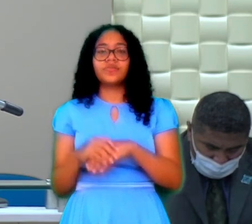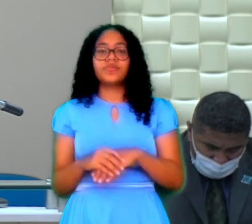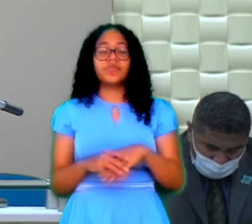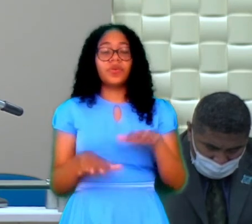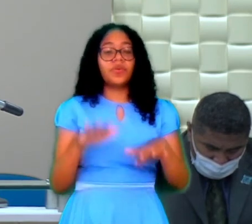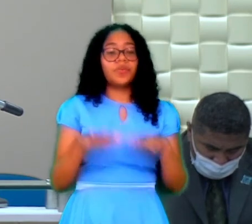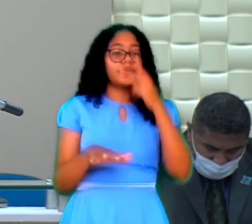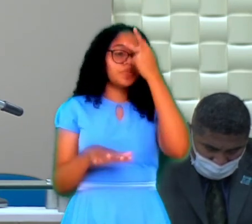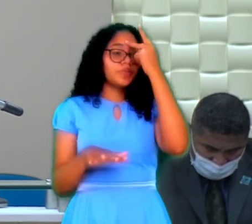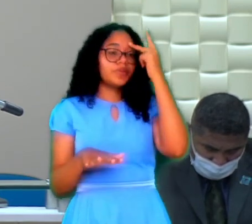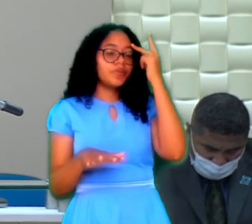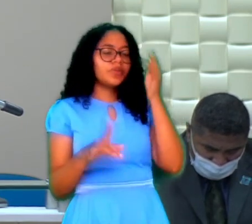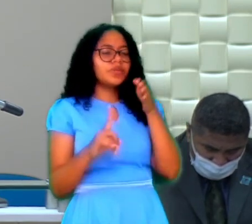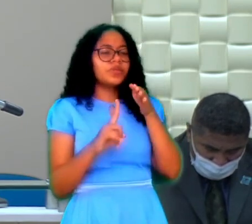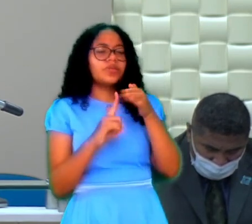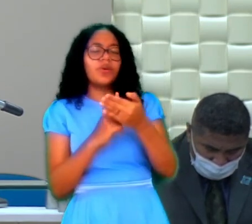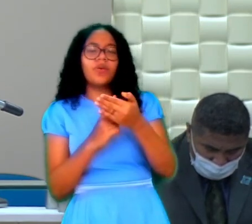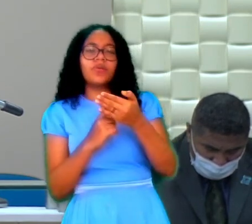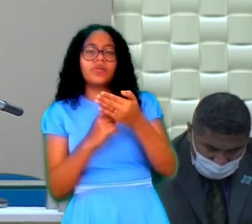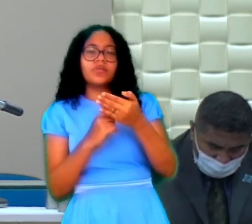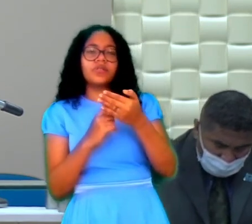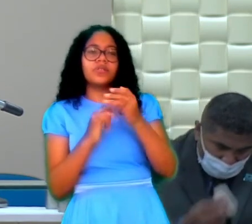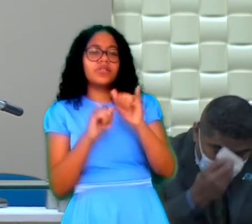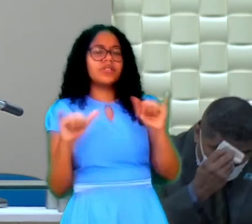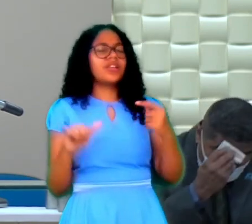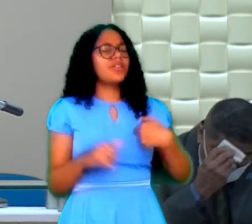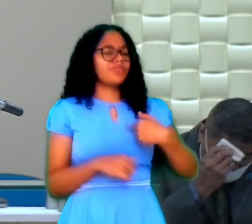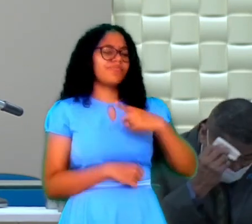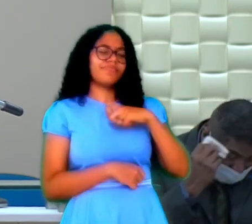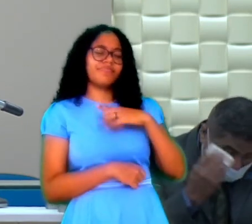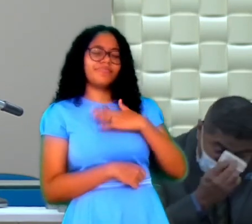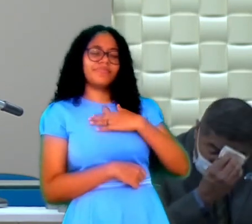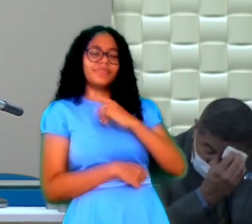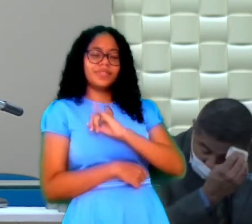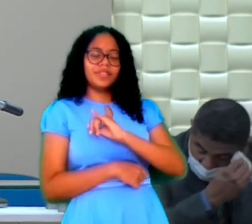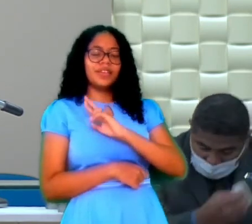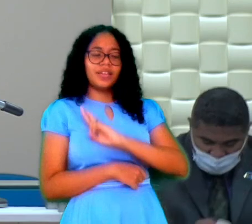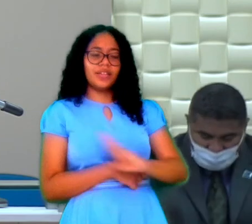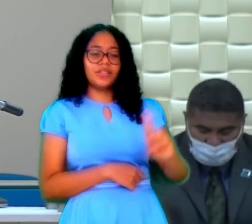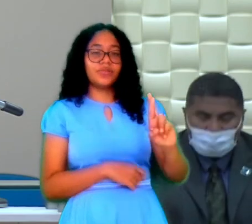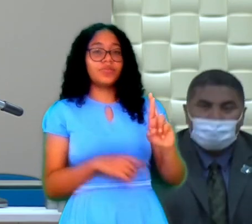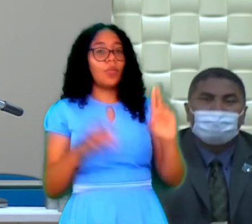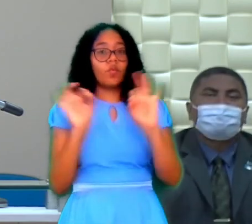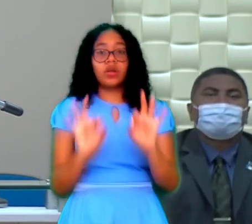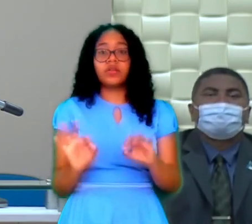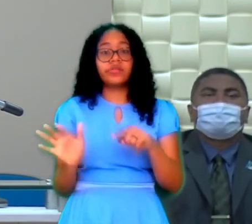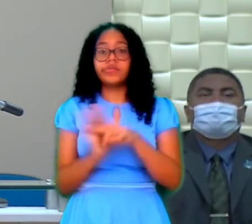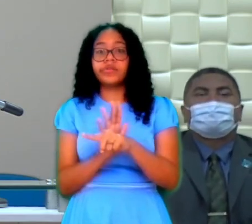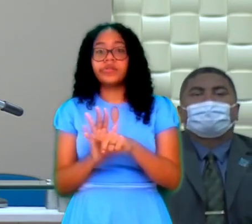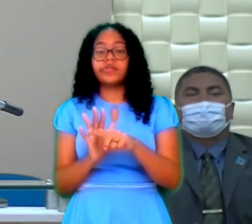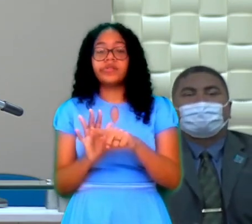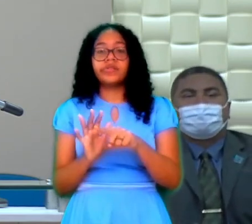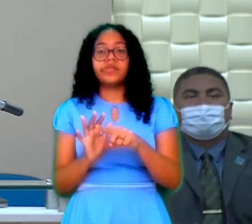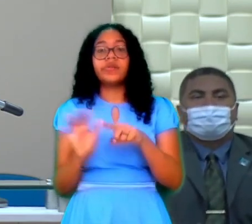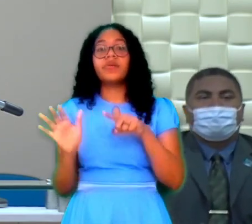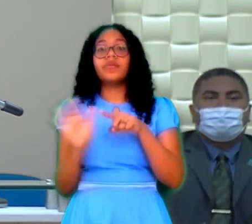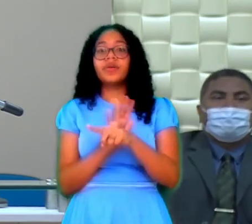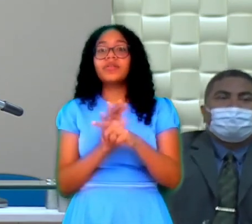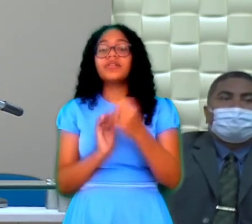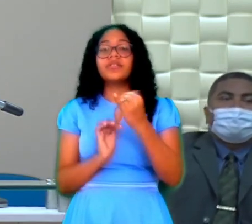É como se a gente estivesse pregando o Evangelho e agora todo mundo que nos assiste, que não é crente, e o mundo todinho aceitasse a Jesus e eu me